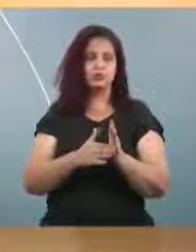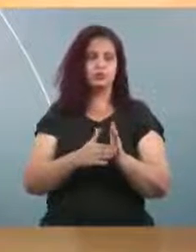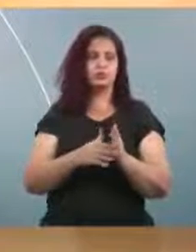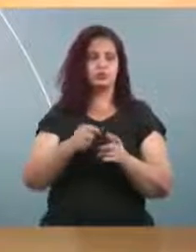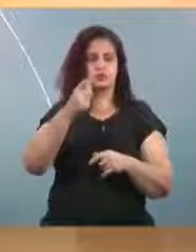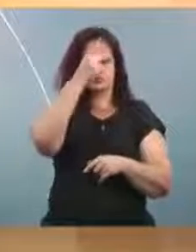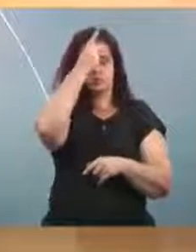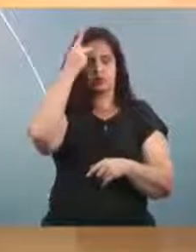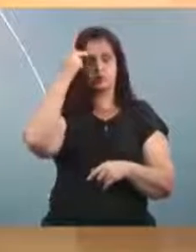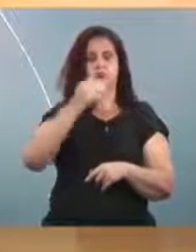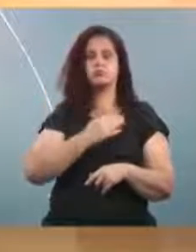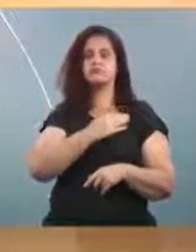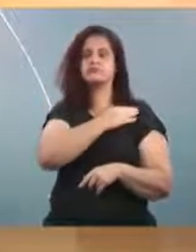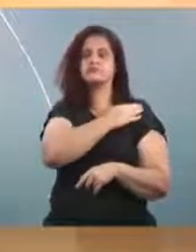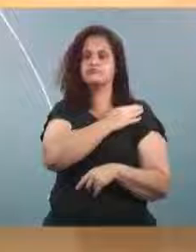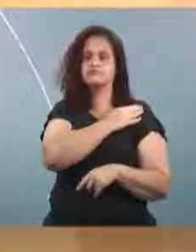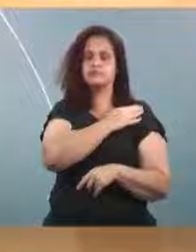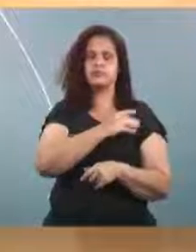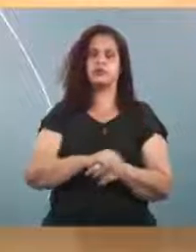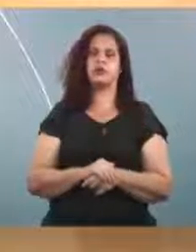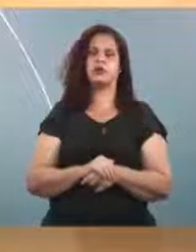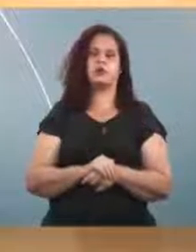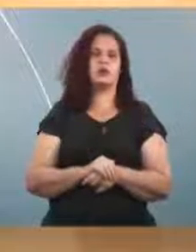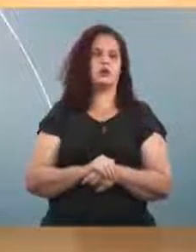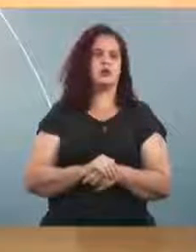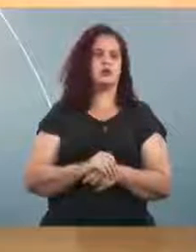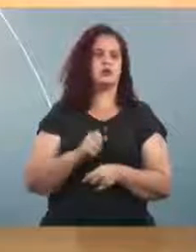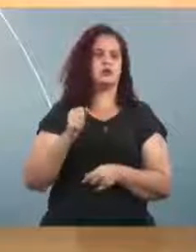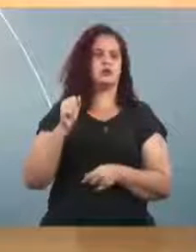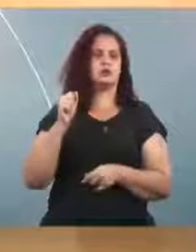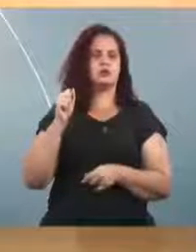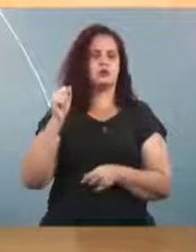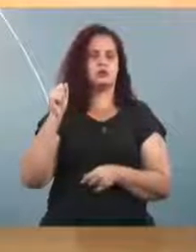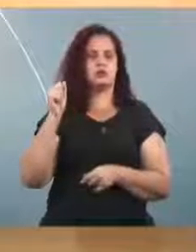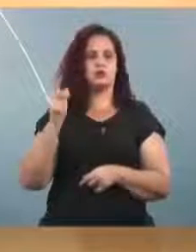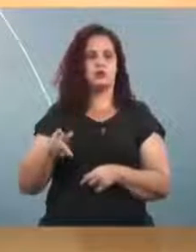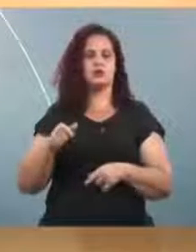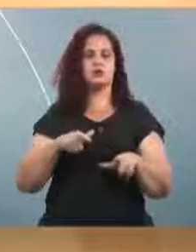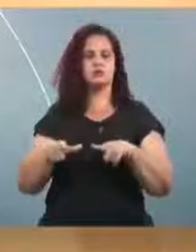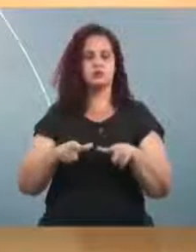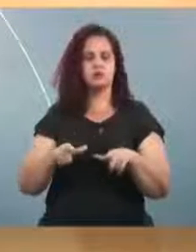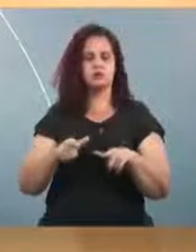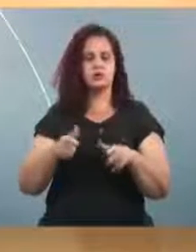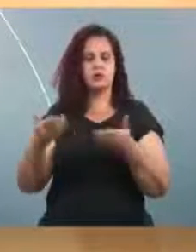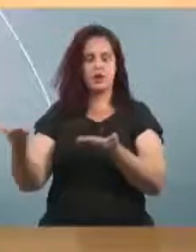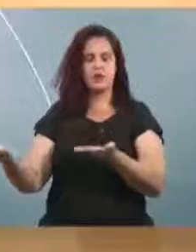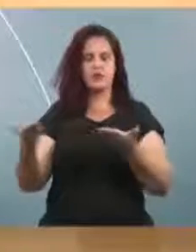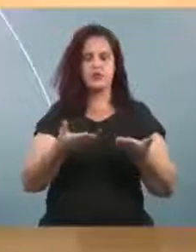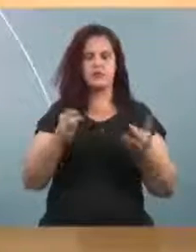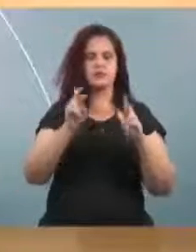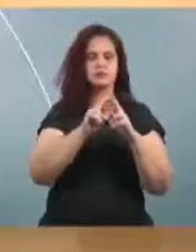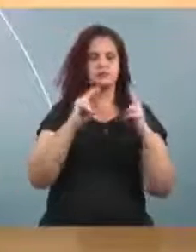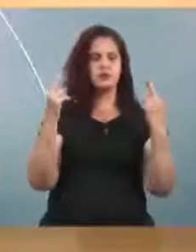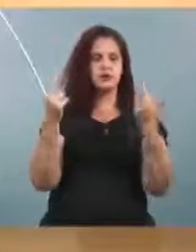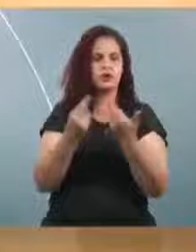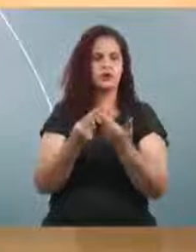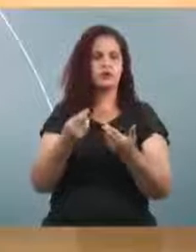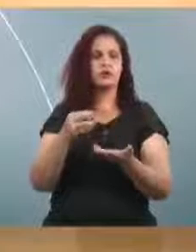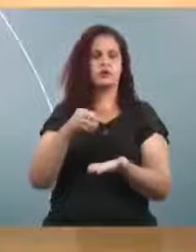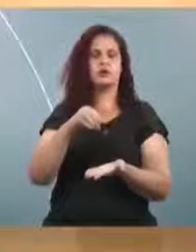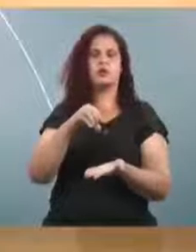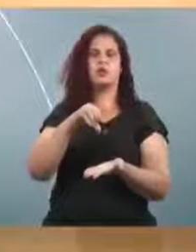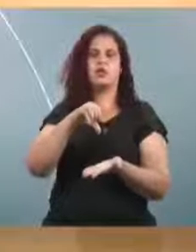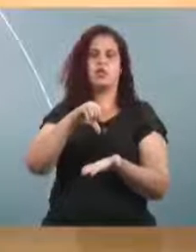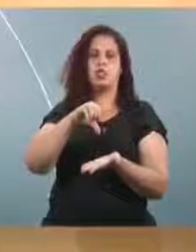9:00 você Militar da ativa da reserva as pensionistas e os familiares vamos nos reunir às 9:00